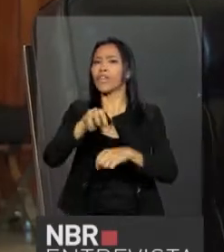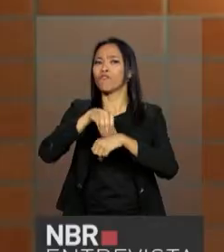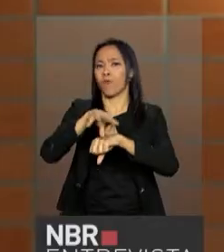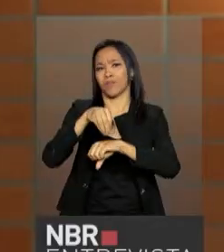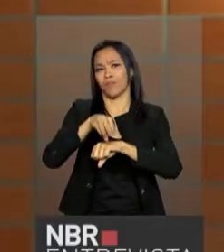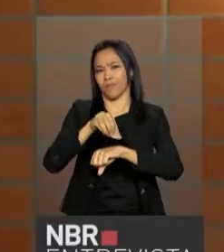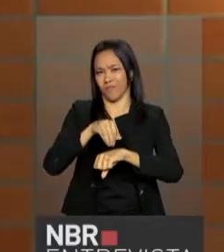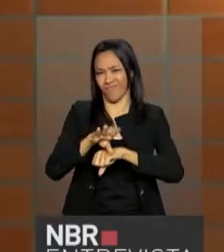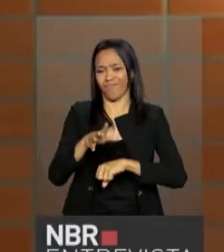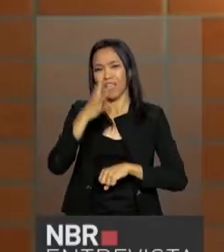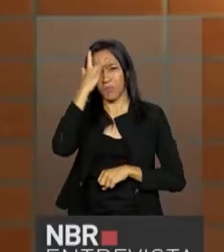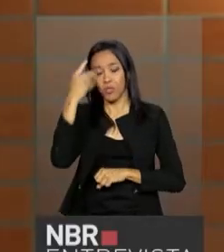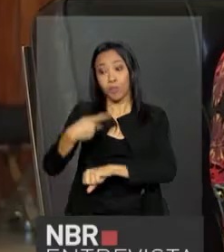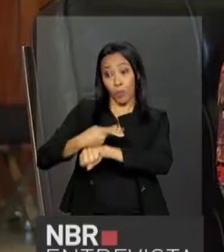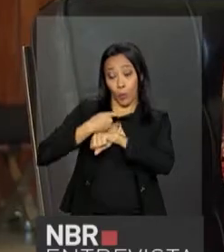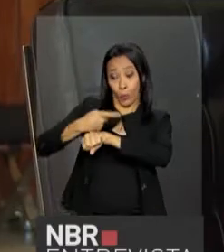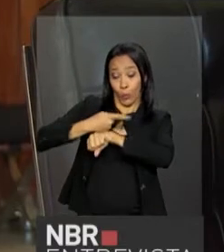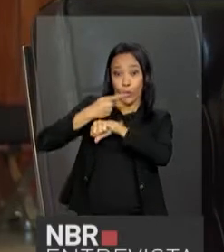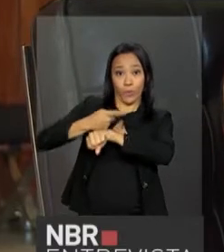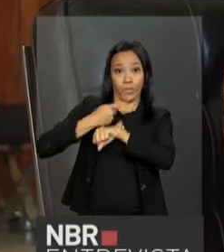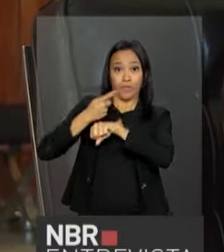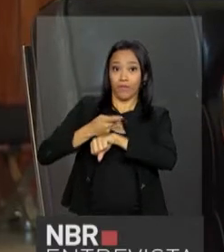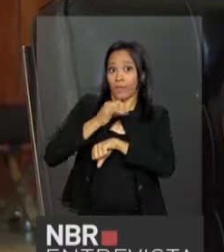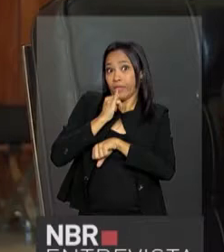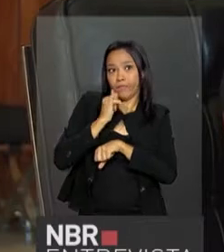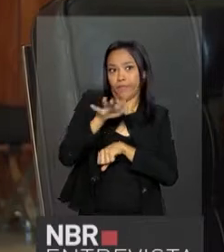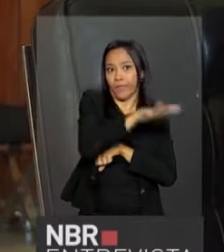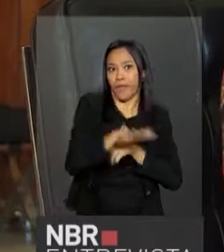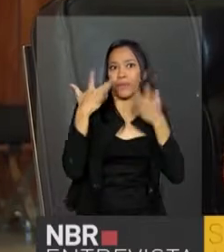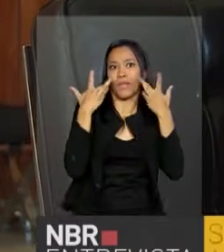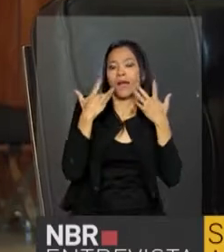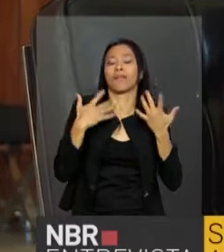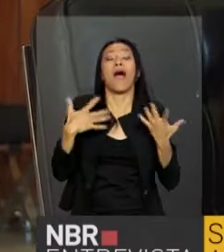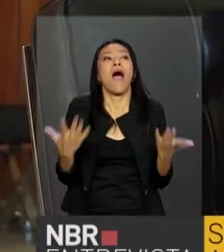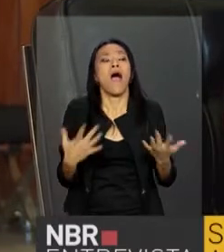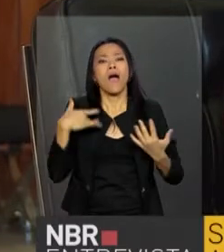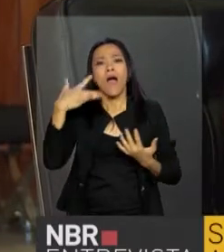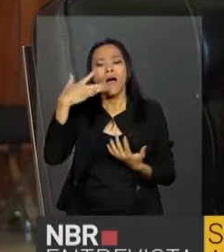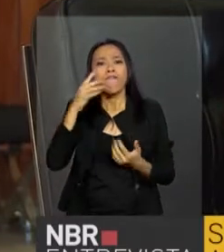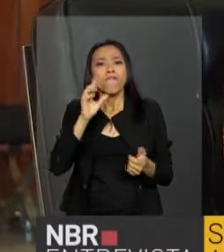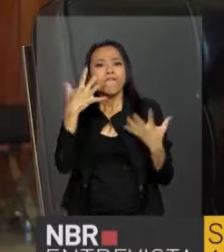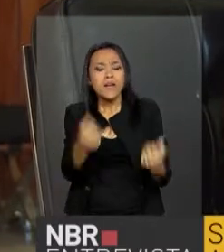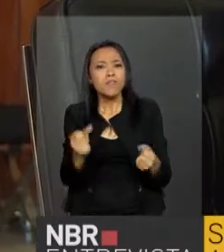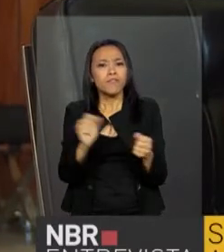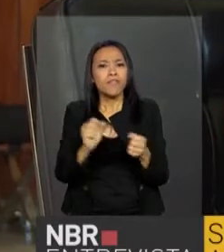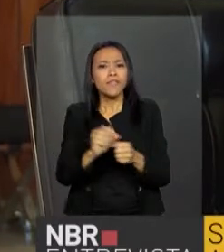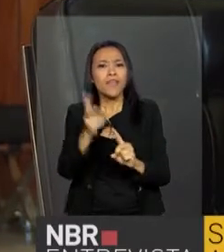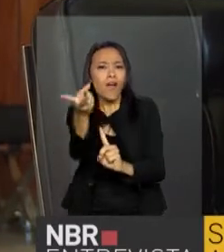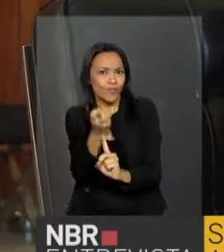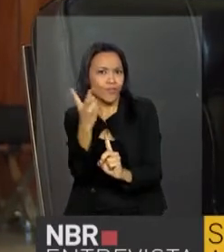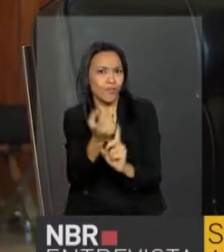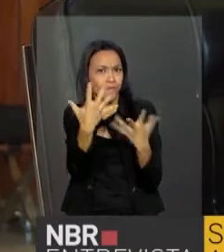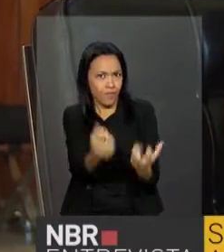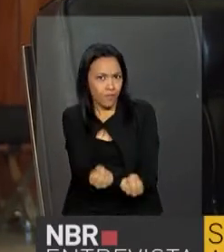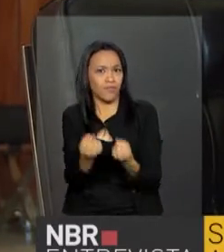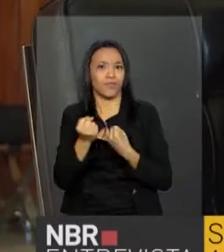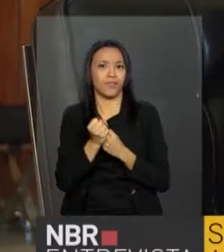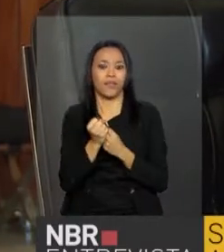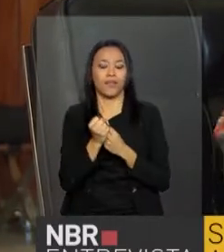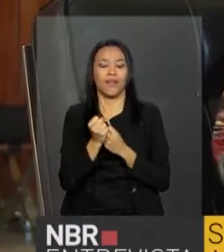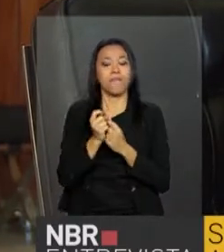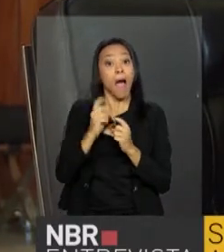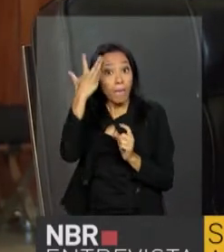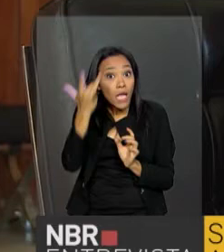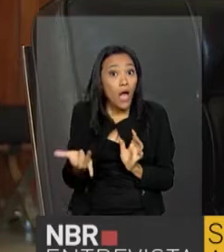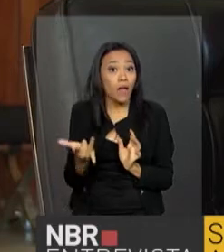percebo, né, muita gente me procura, por exemplo, do teatro, ah, vamos fazer audiodescrição, mas